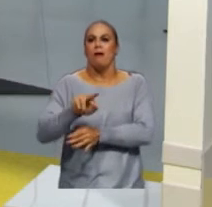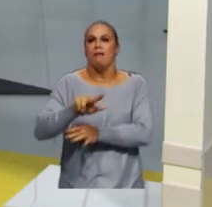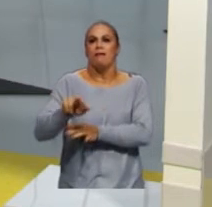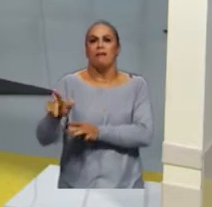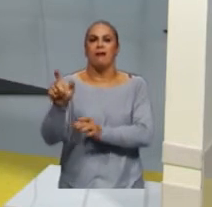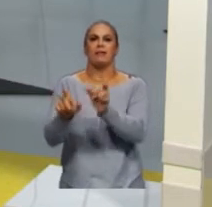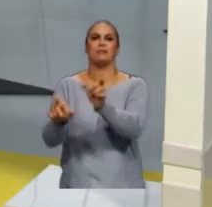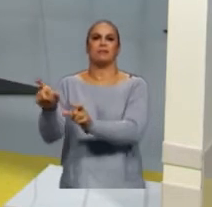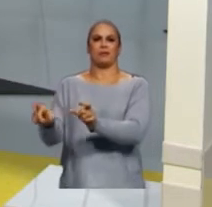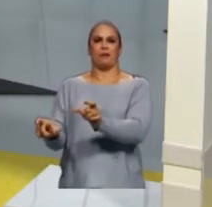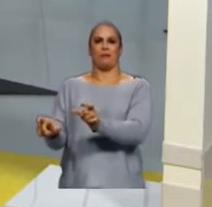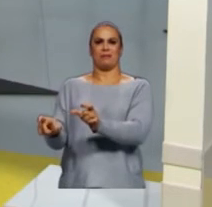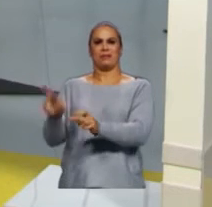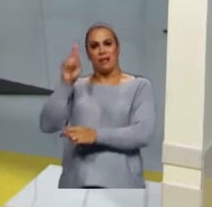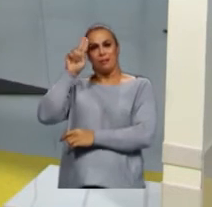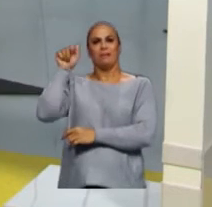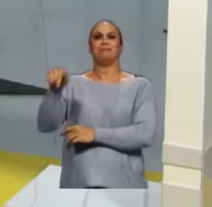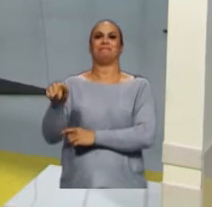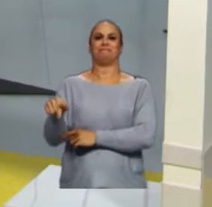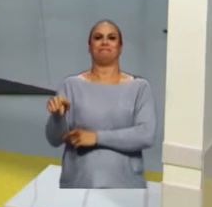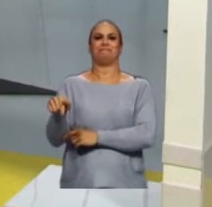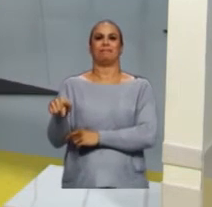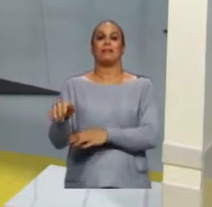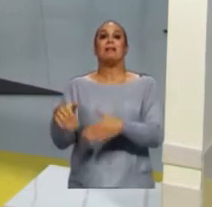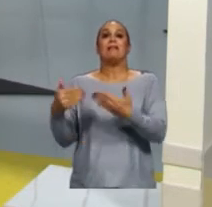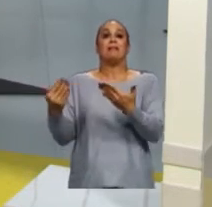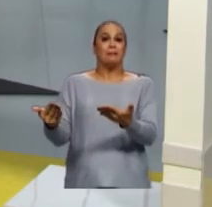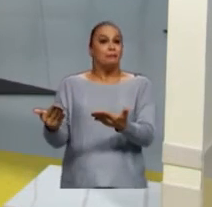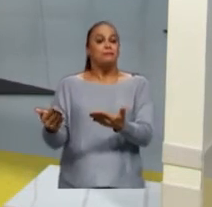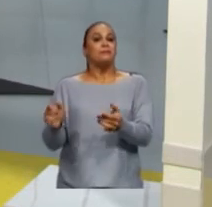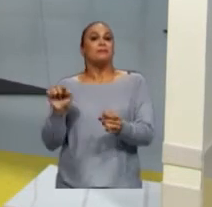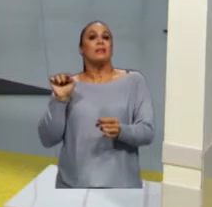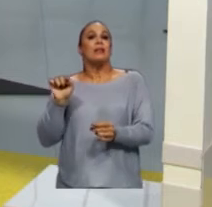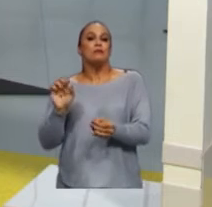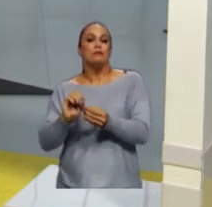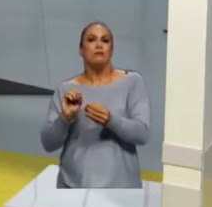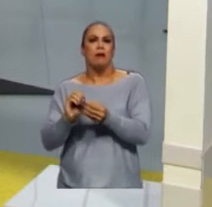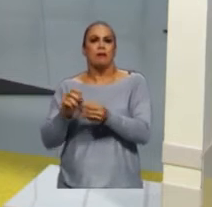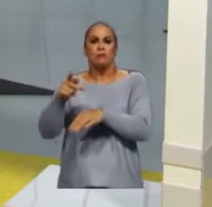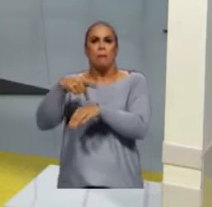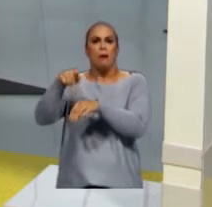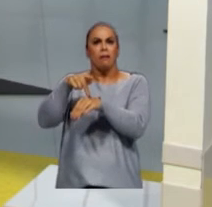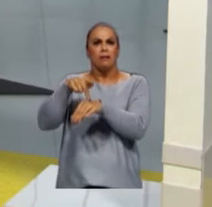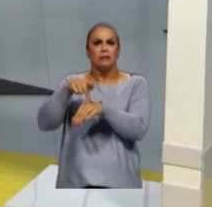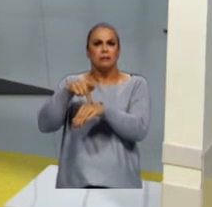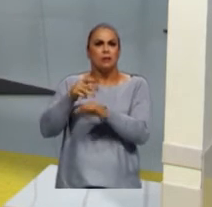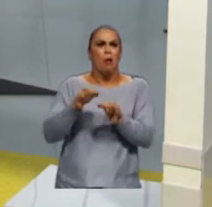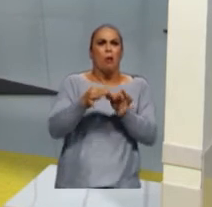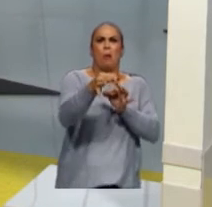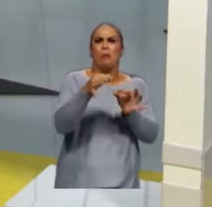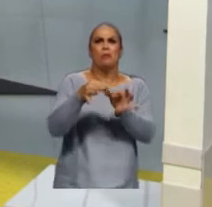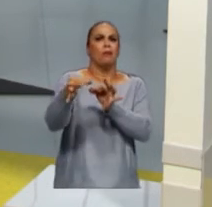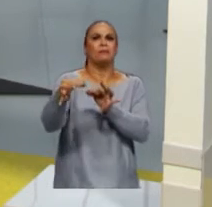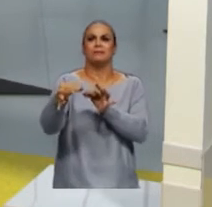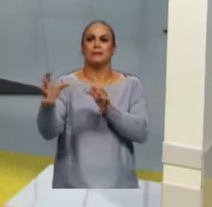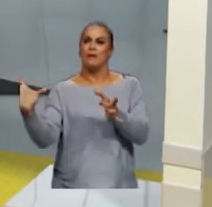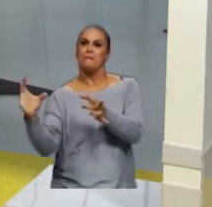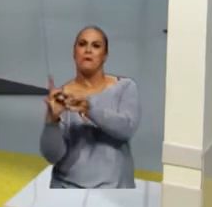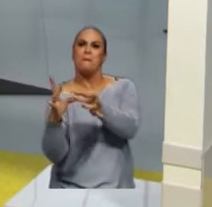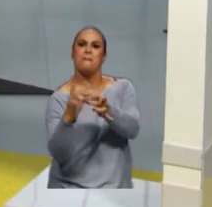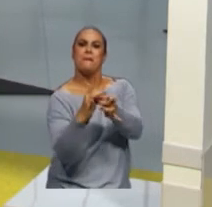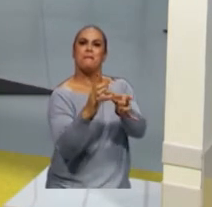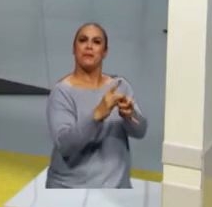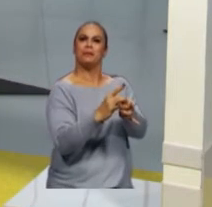ainda maior dessas fronteiras entre os países e essa integração que é produtiva e